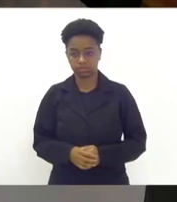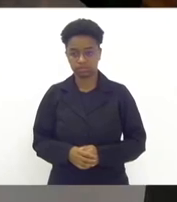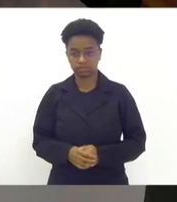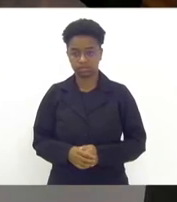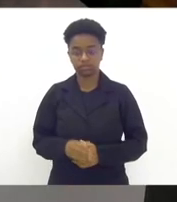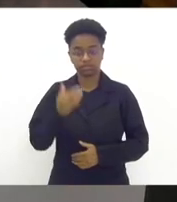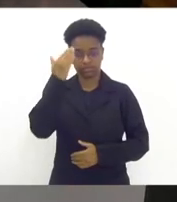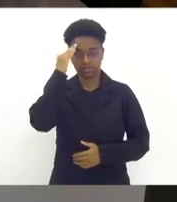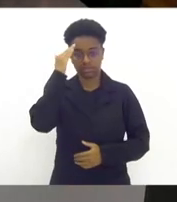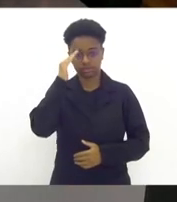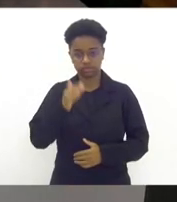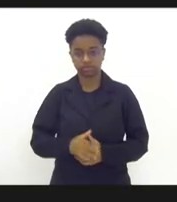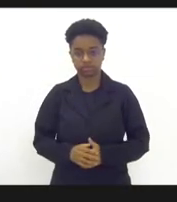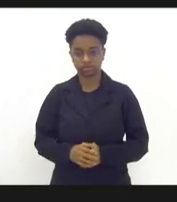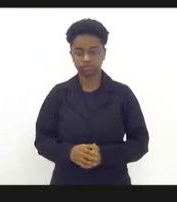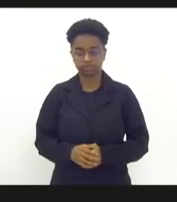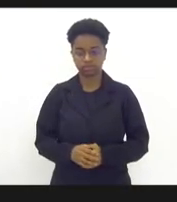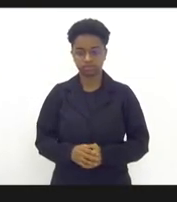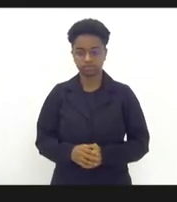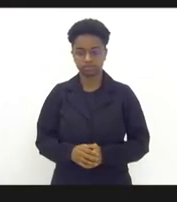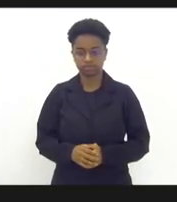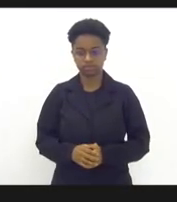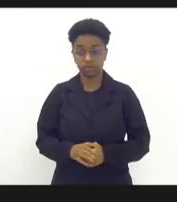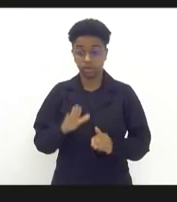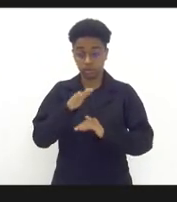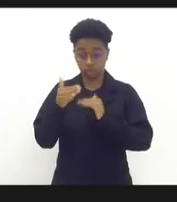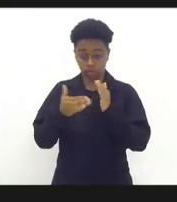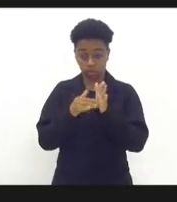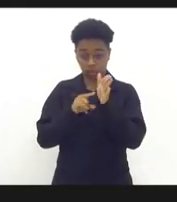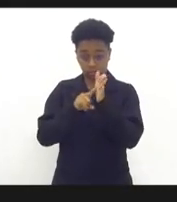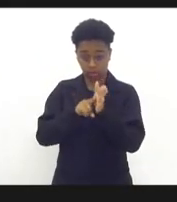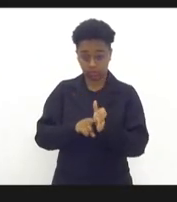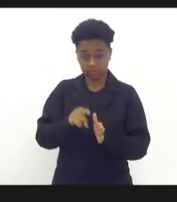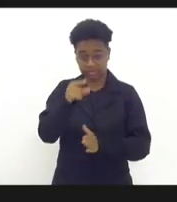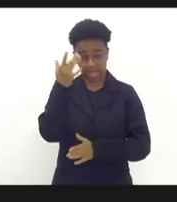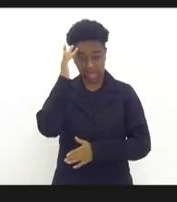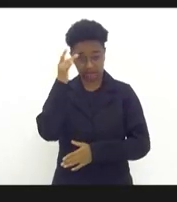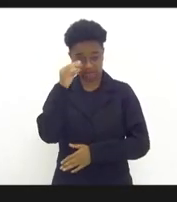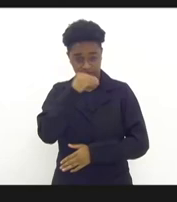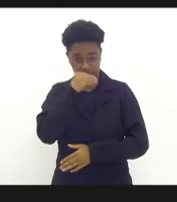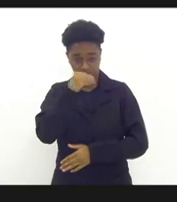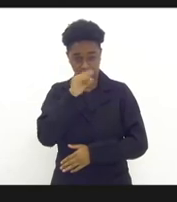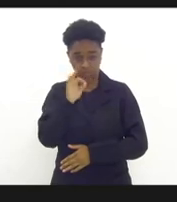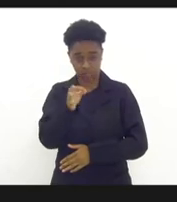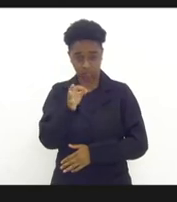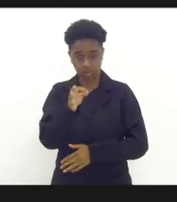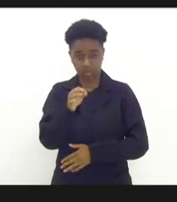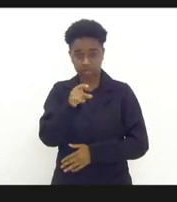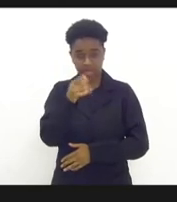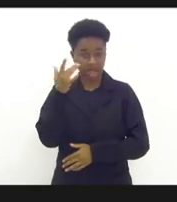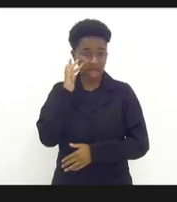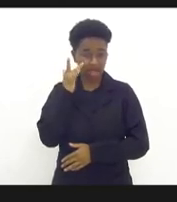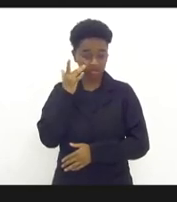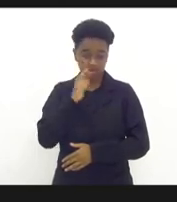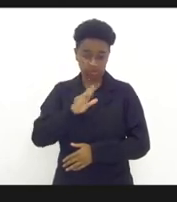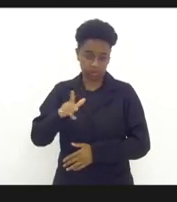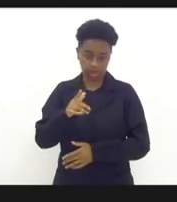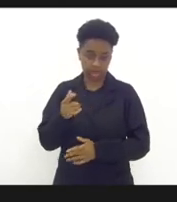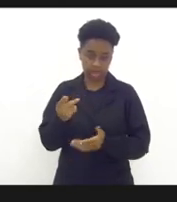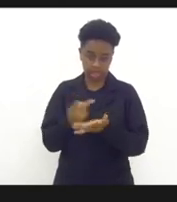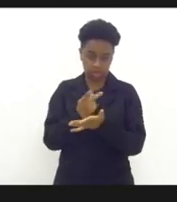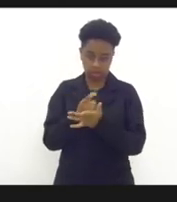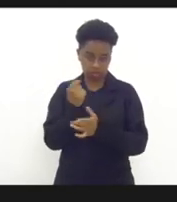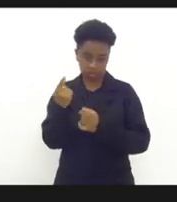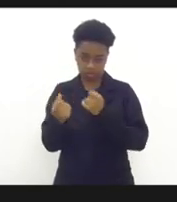Entendi. Toda a investigação você acha fraca, o mecanismo. Você acha, então, que não foi um erro pontual desses